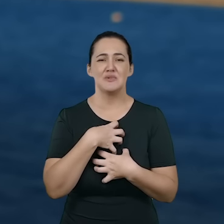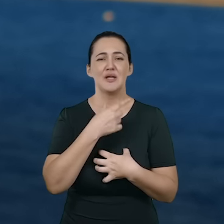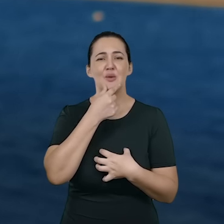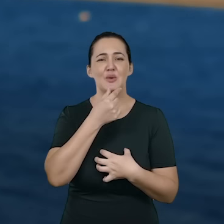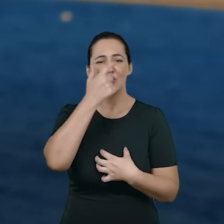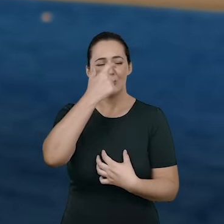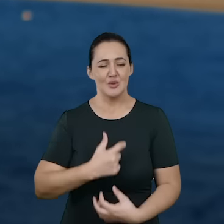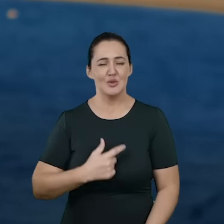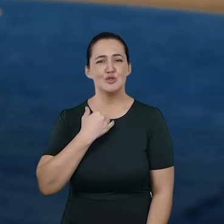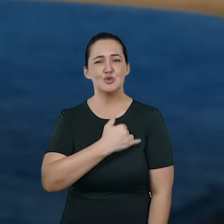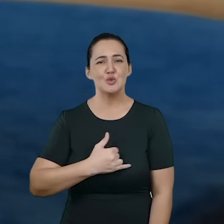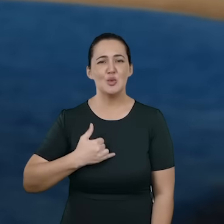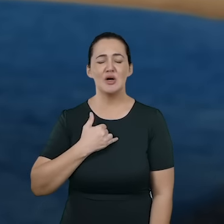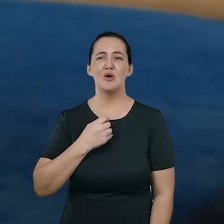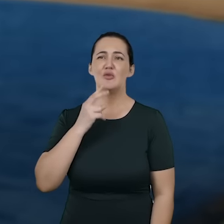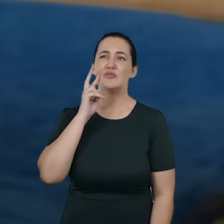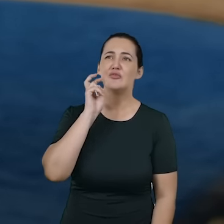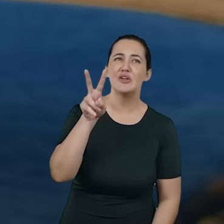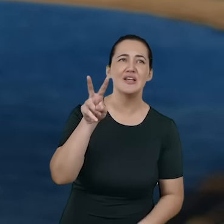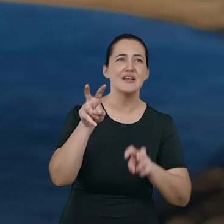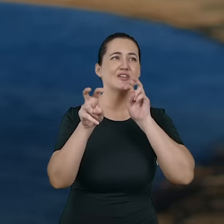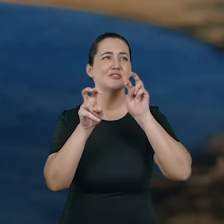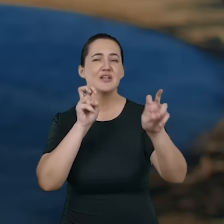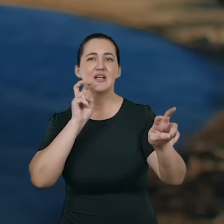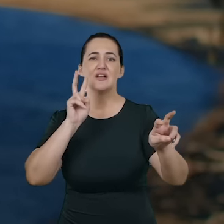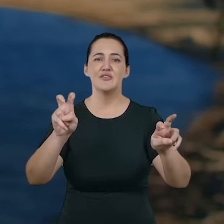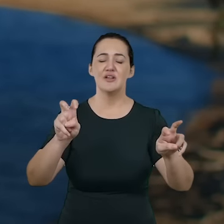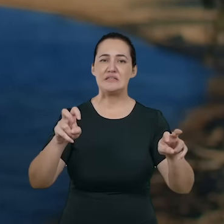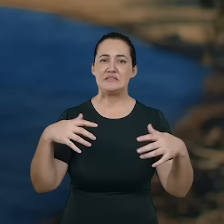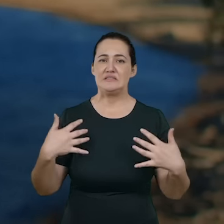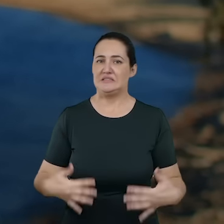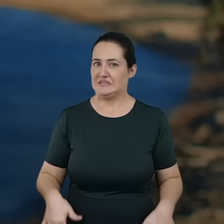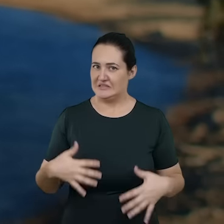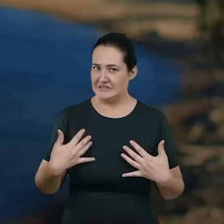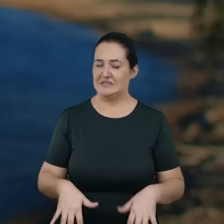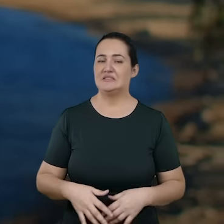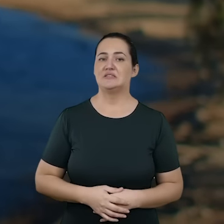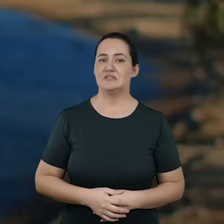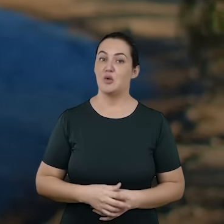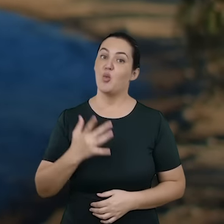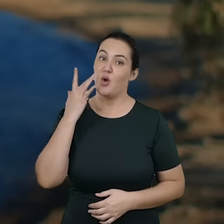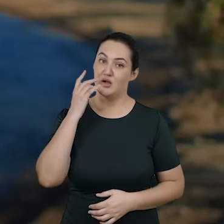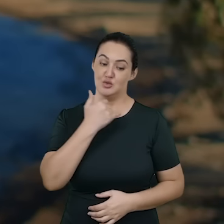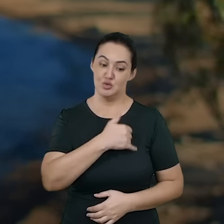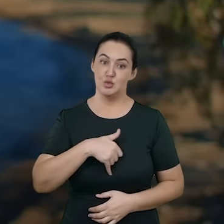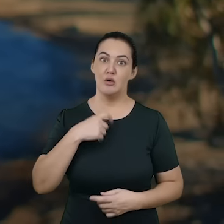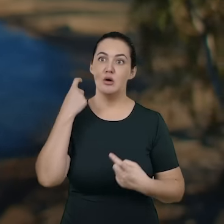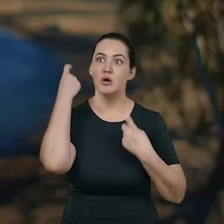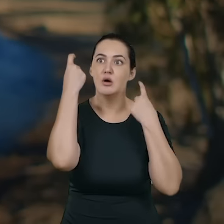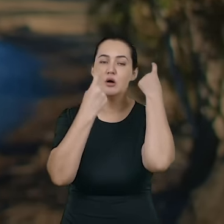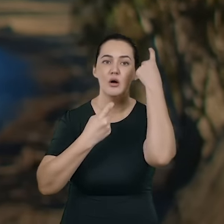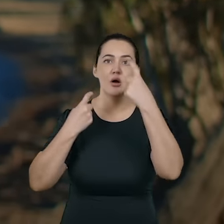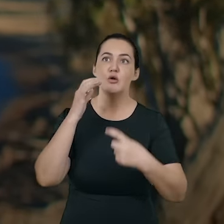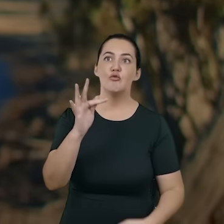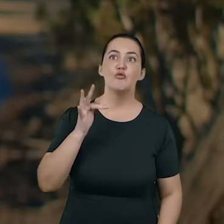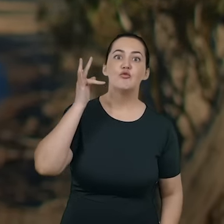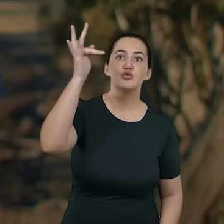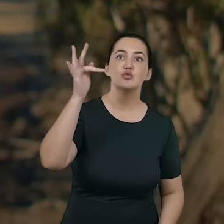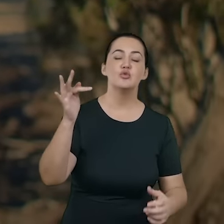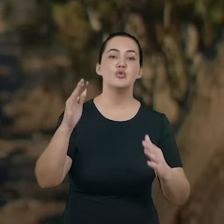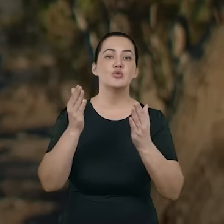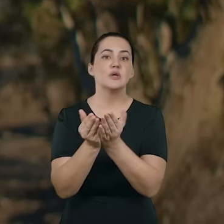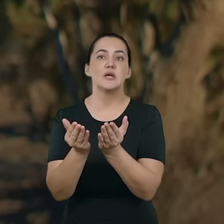João ao encarar esses elementos, esses símbolos. João deve ter ficado preocupado com o futuro da